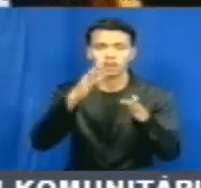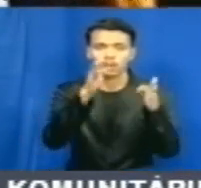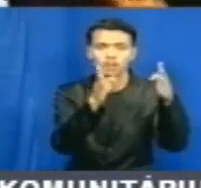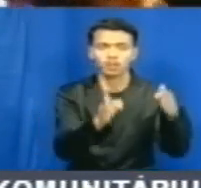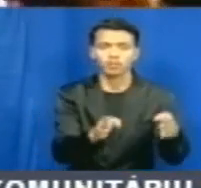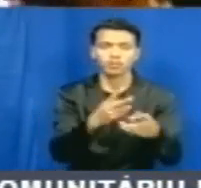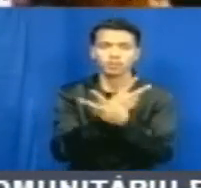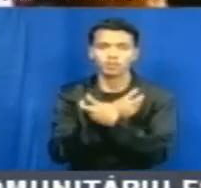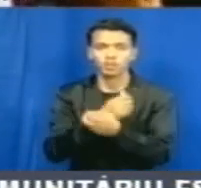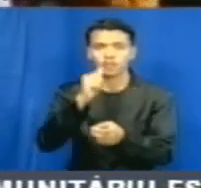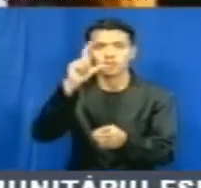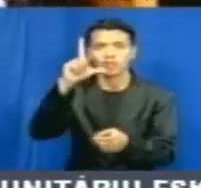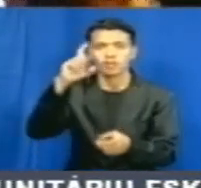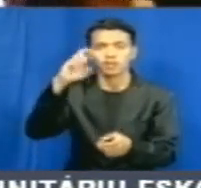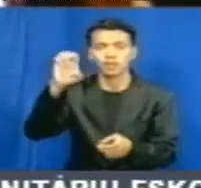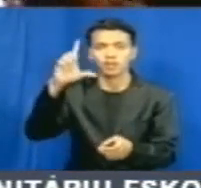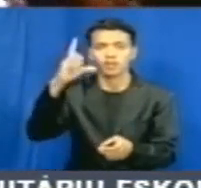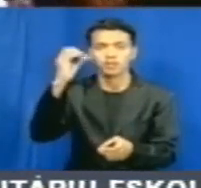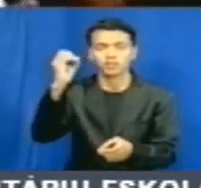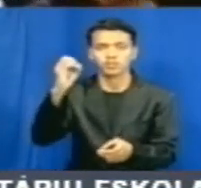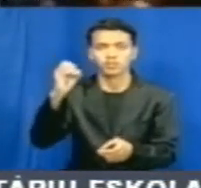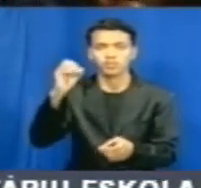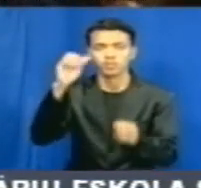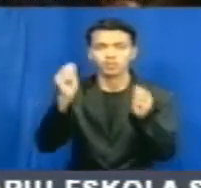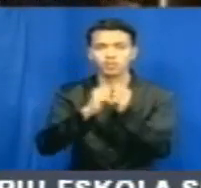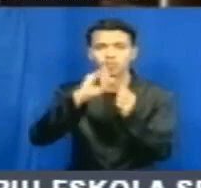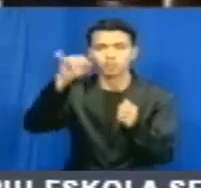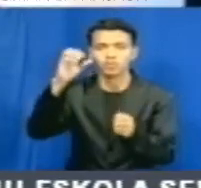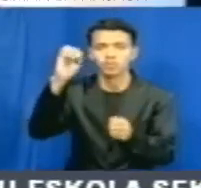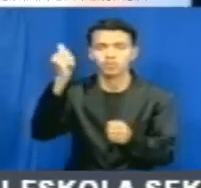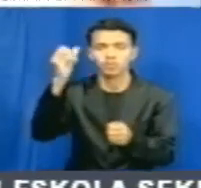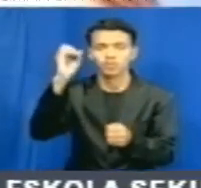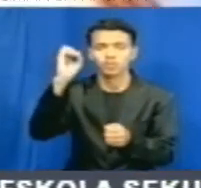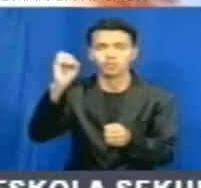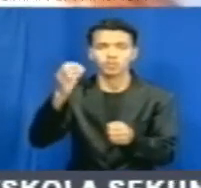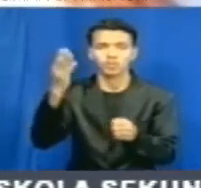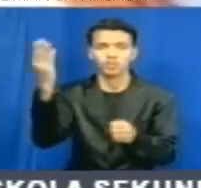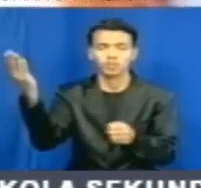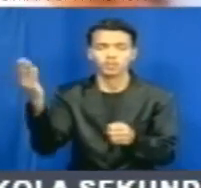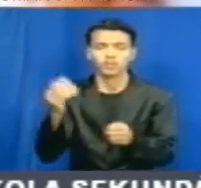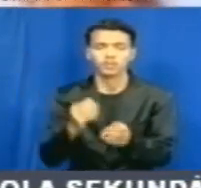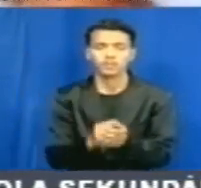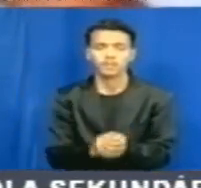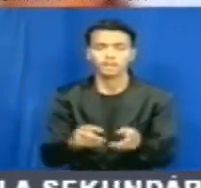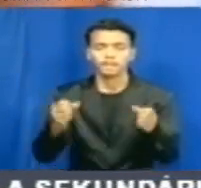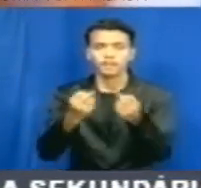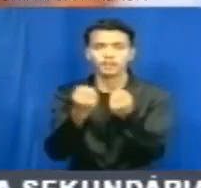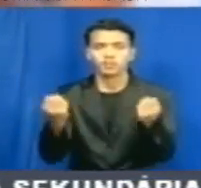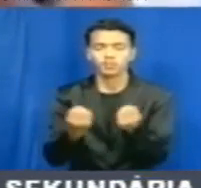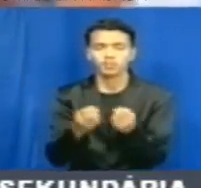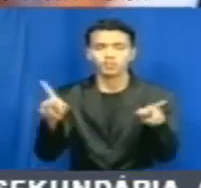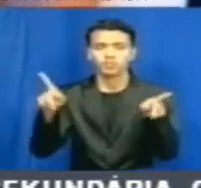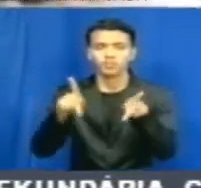ruin saudoso Alessio da Silva Ramahana Rosão Xavier de Jesus Naisege e Recirbu, suco sagadati